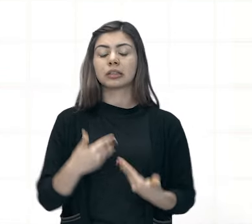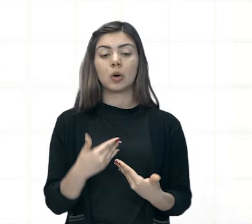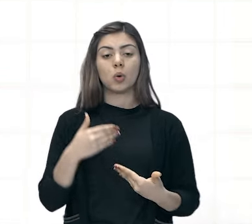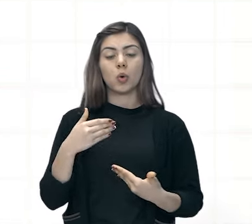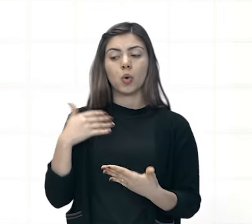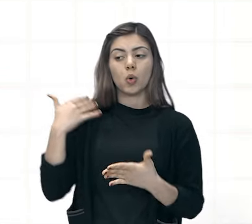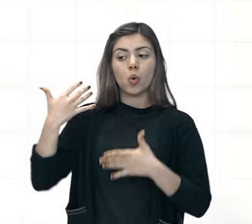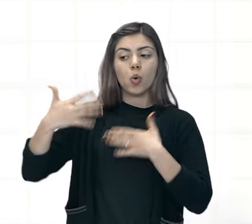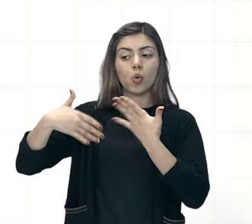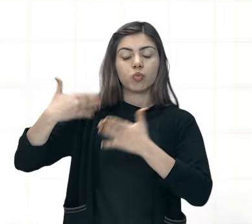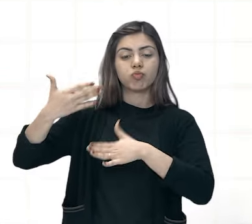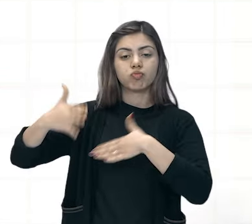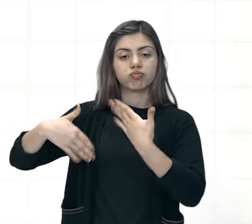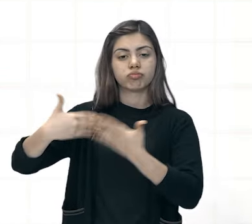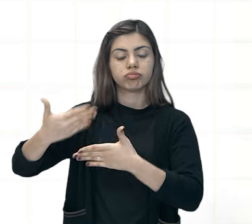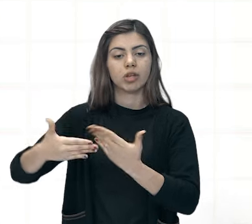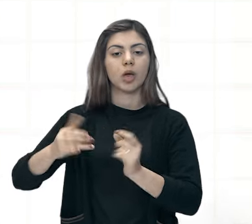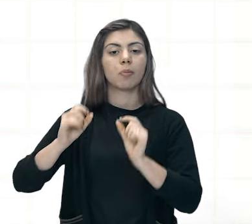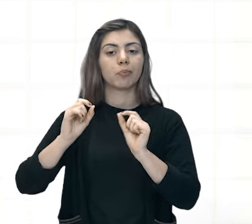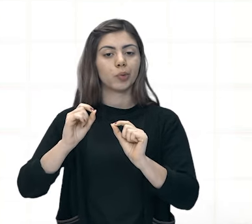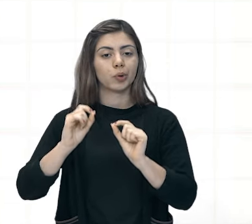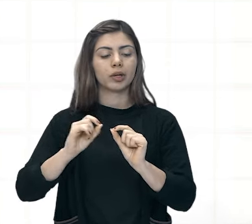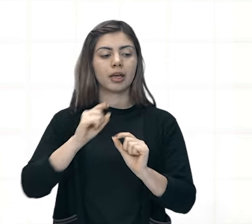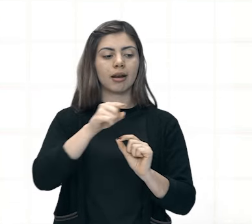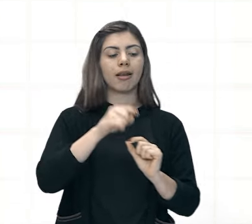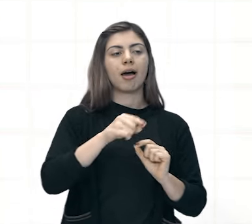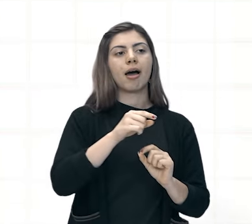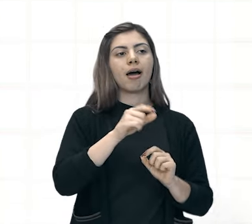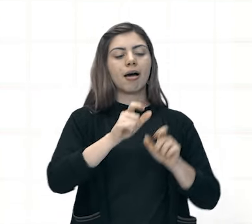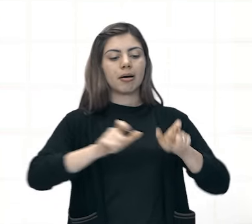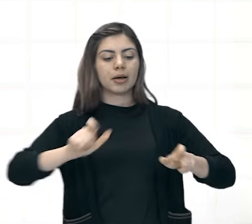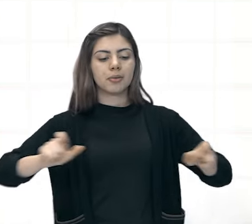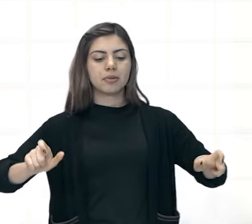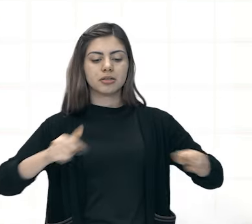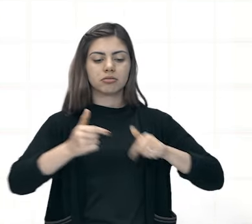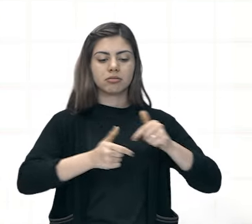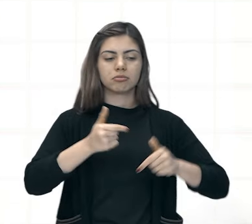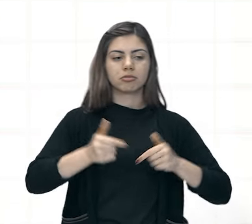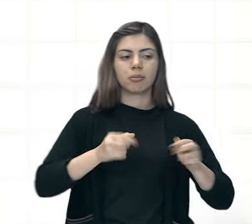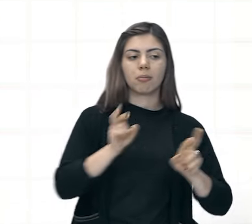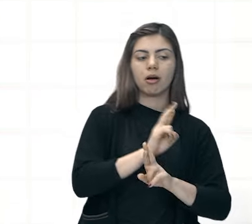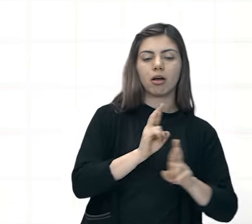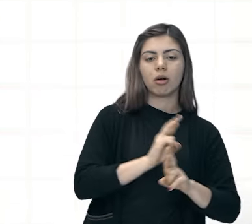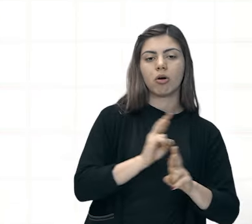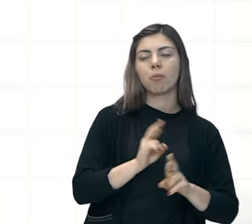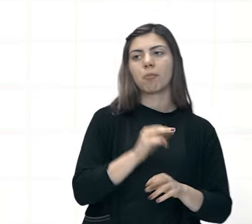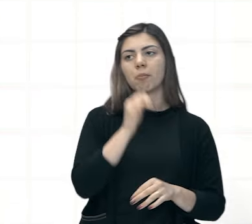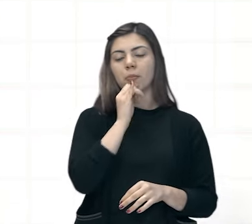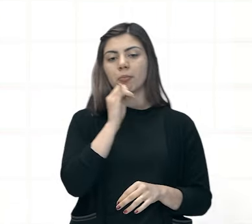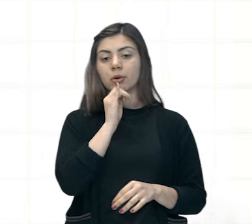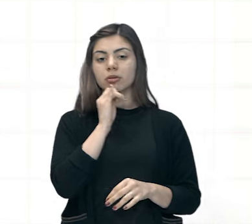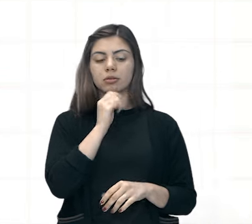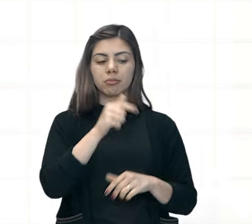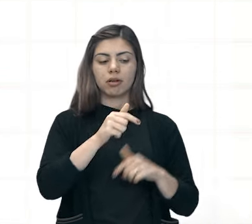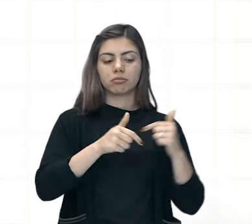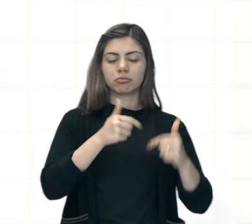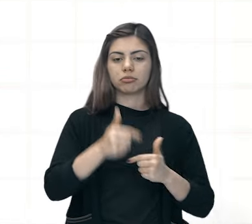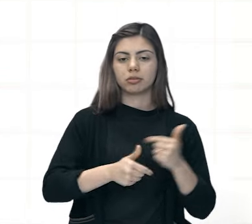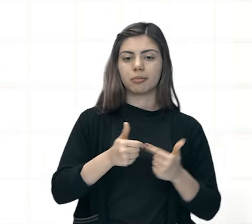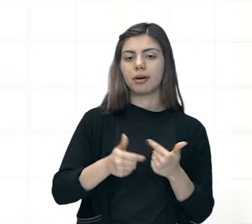do tempo, essa relação, a maneira que as pessoas se relacionavam na questão do trabalho,